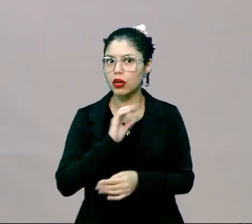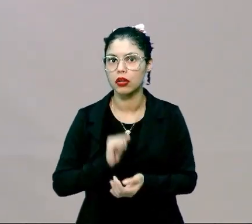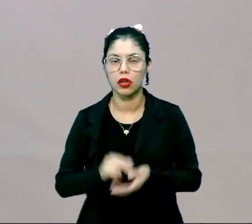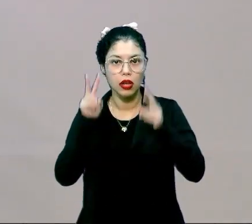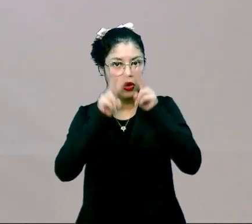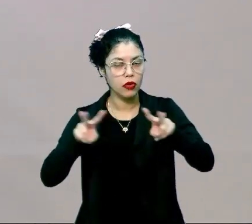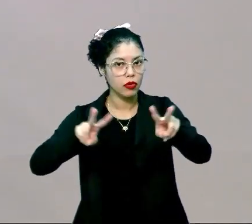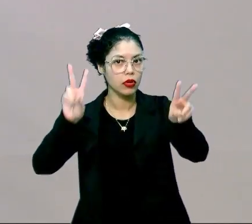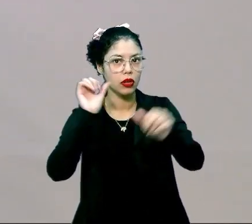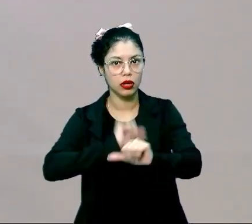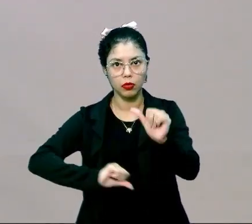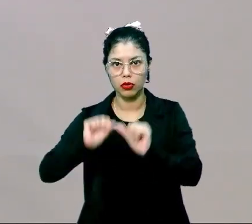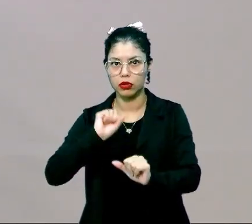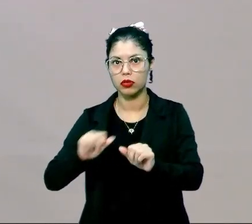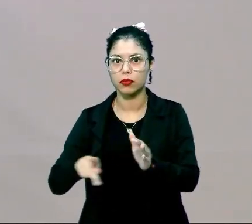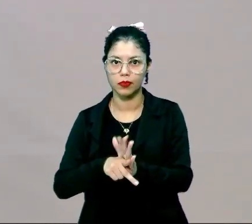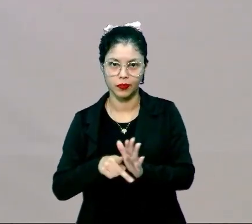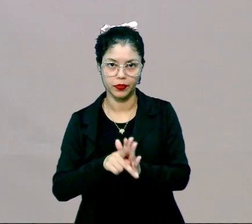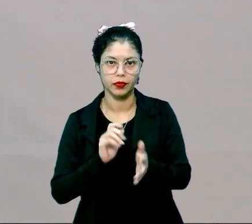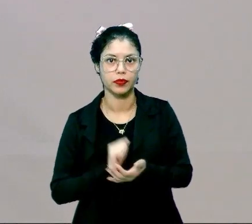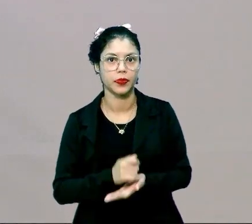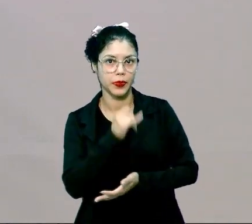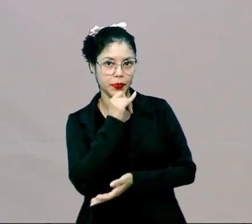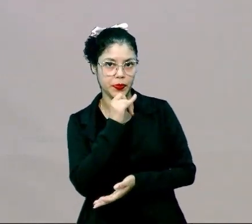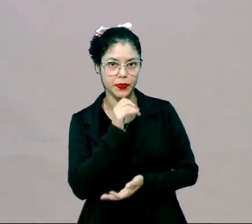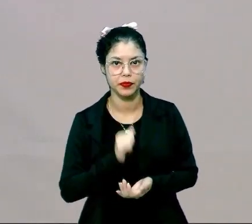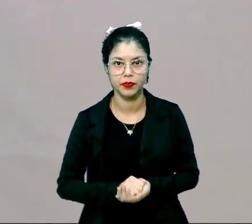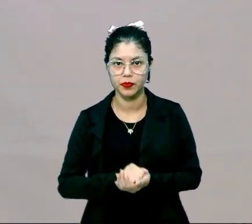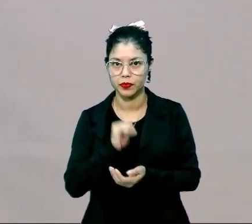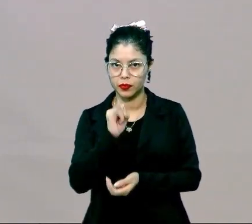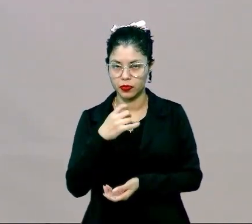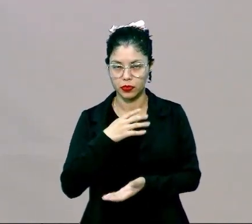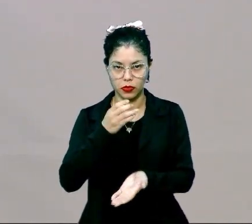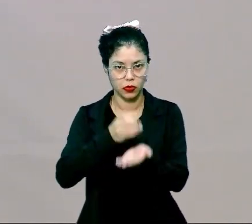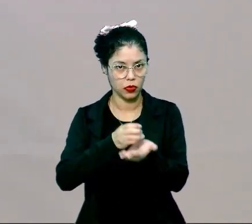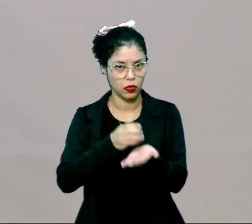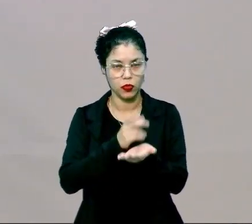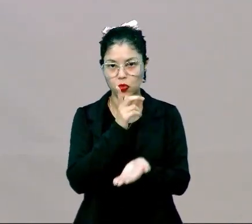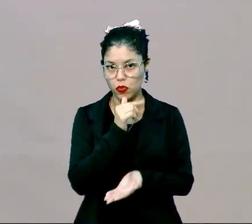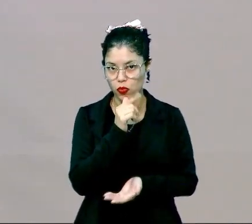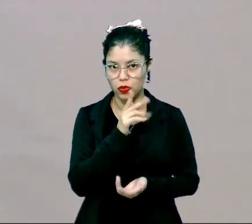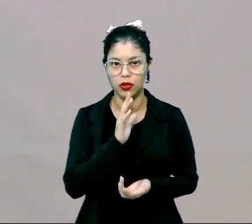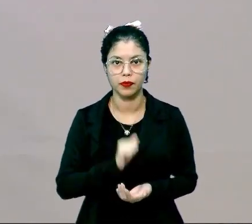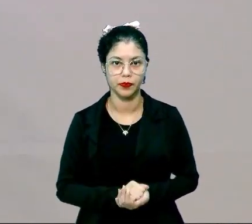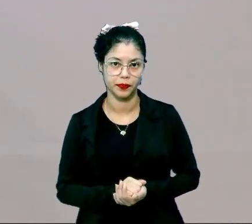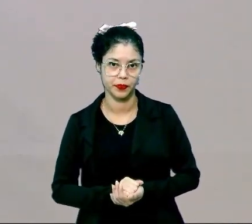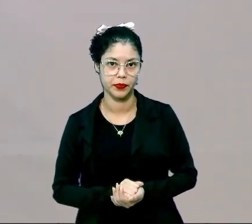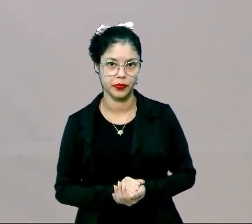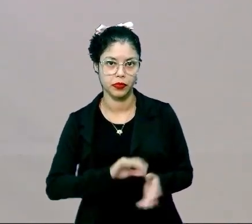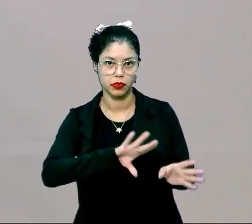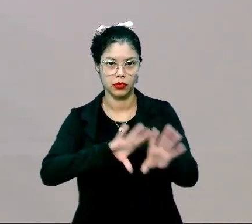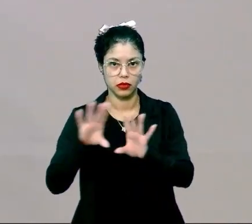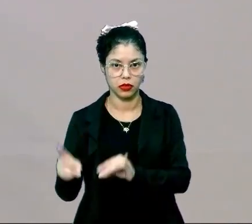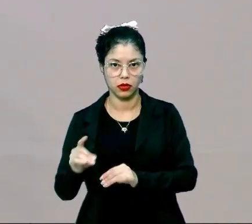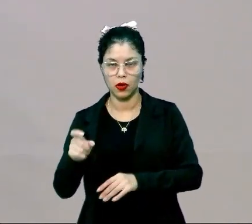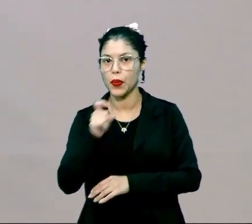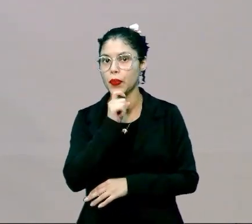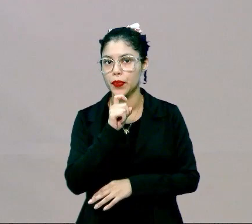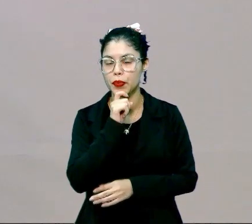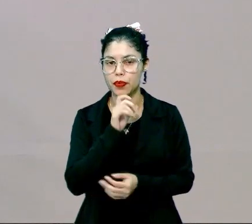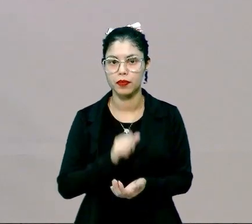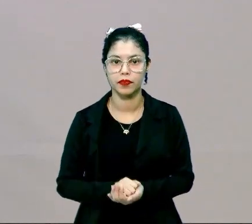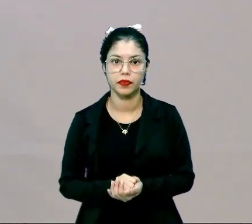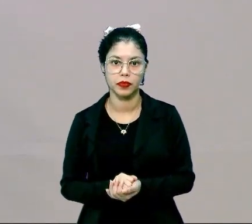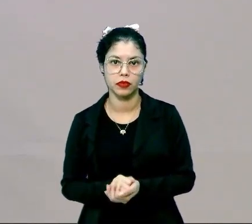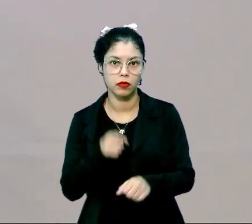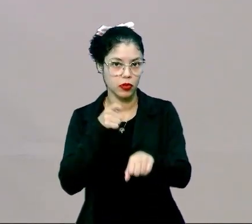muito visível nas mudanças de estado físico. Por exemplo, se eu pego um copo com água e esse copo com água eu levo ele ao congelador, ele